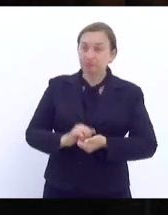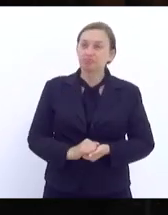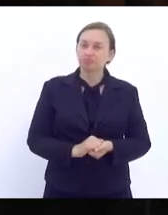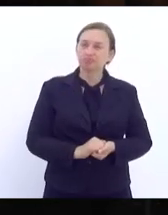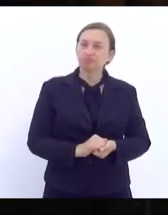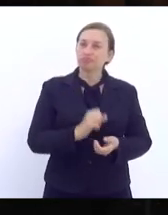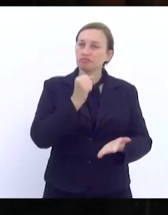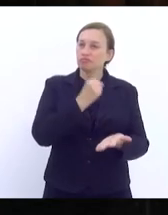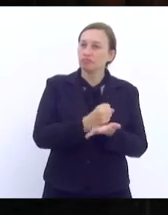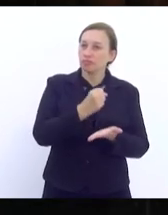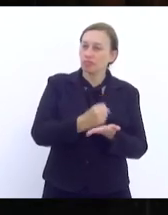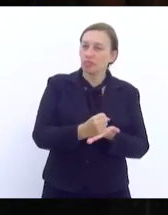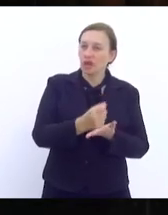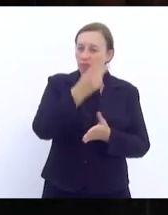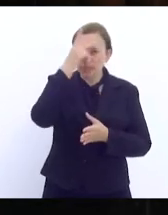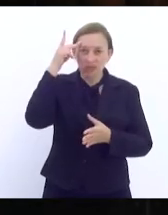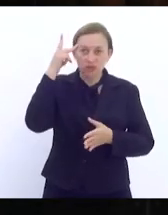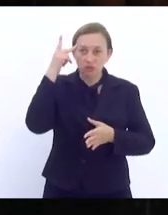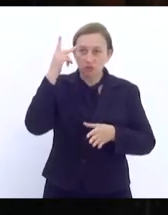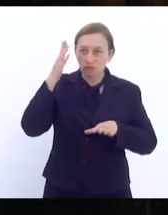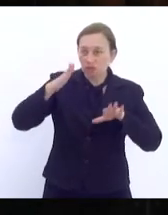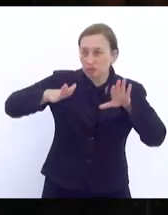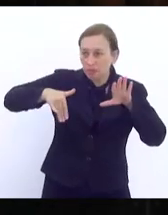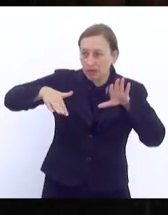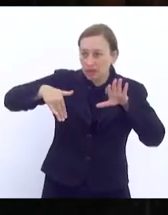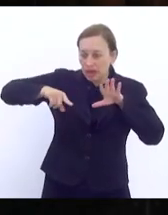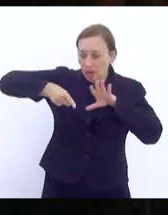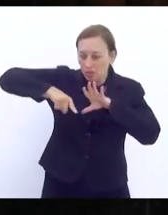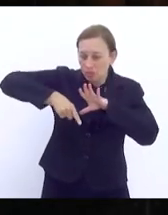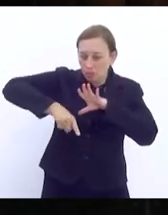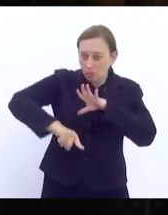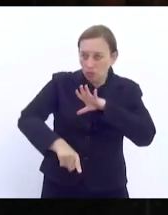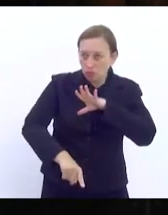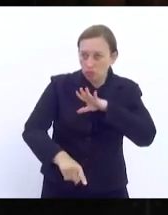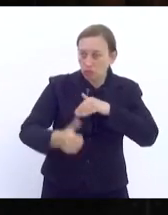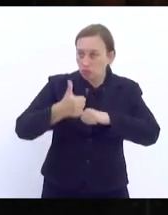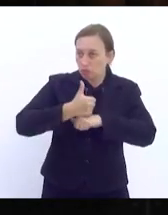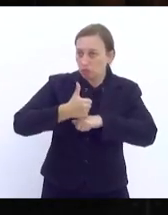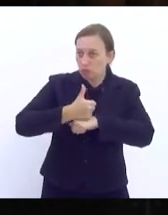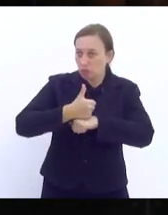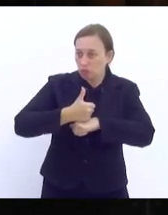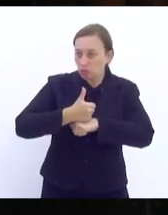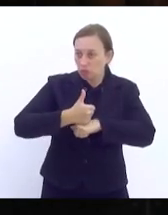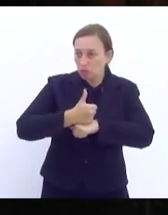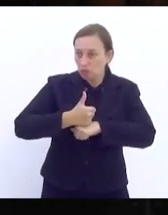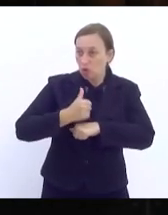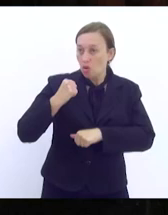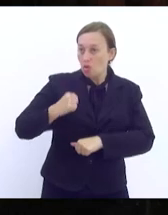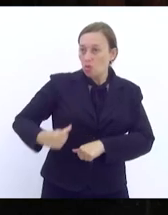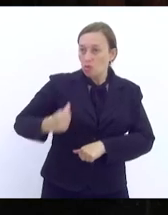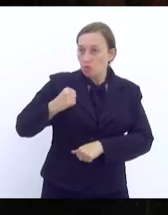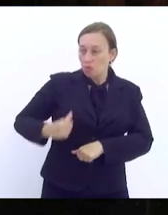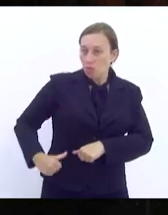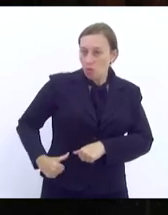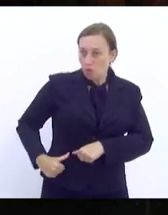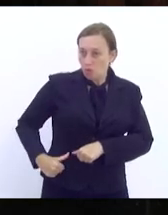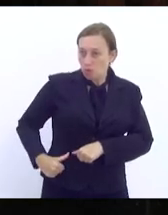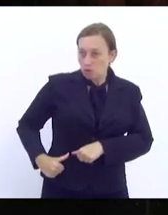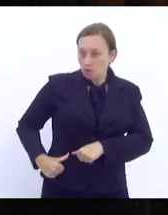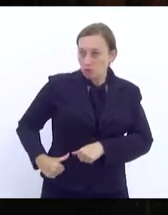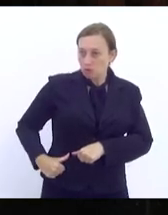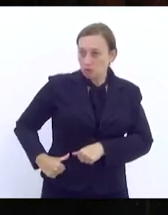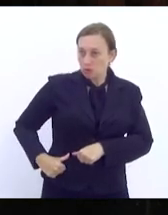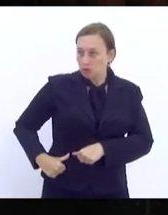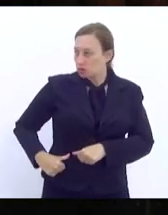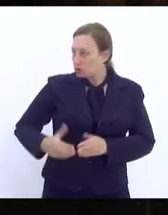contratava mergulhadores profissionais com bolsa magnética colocavam no casco do